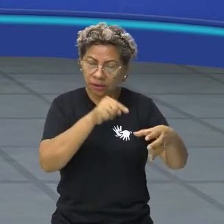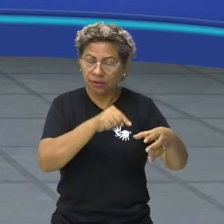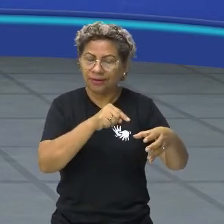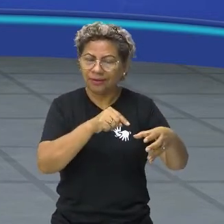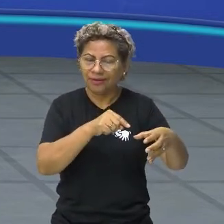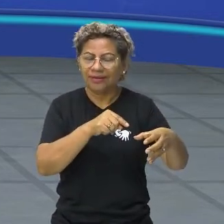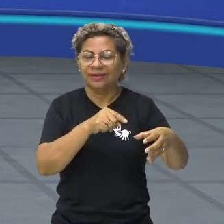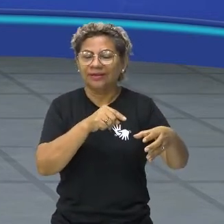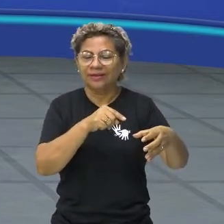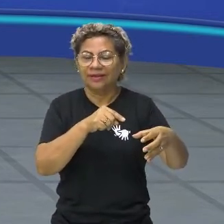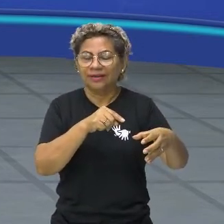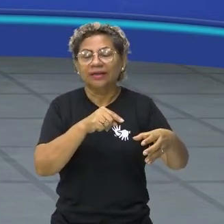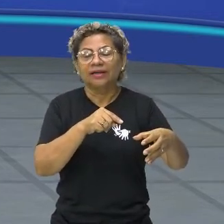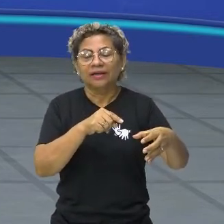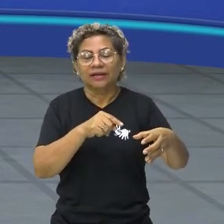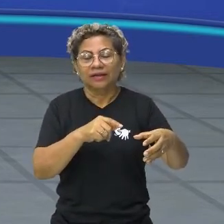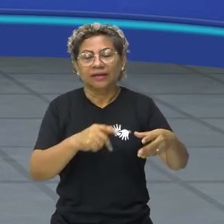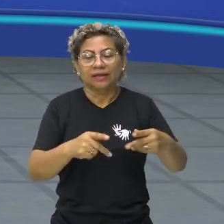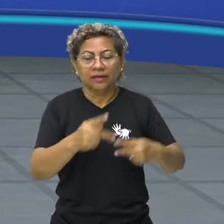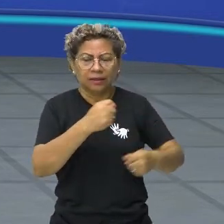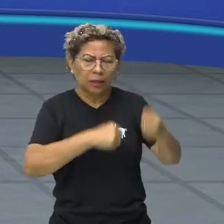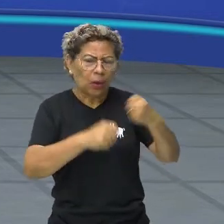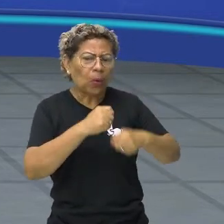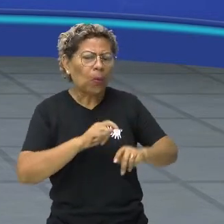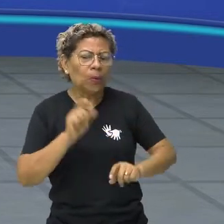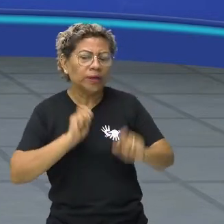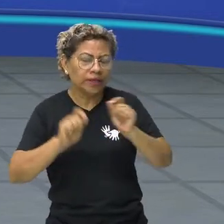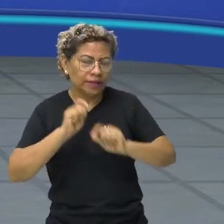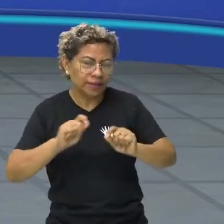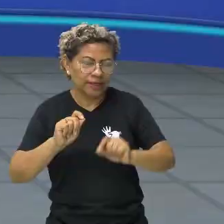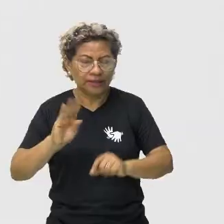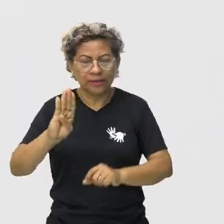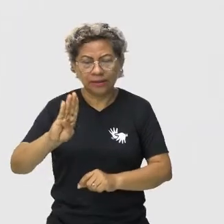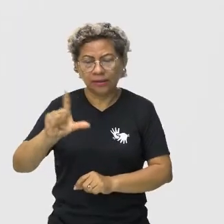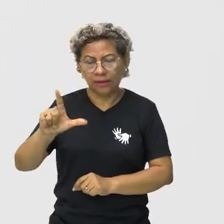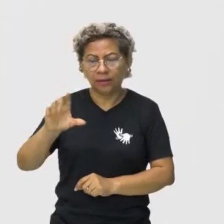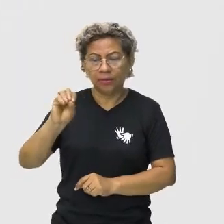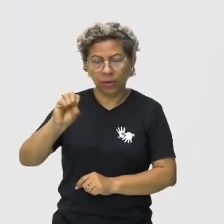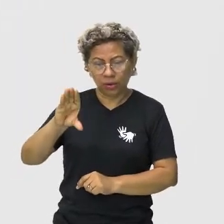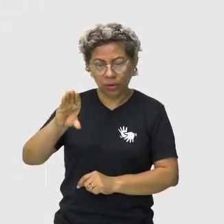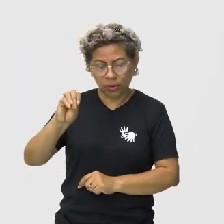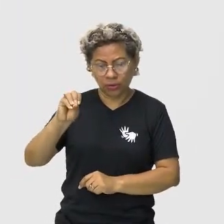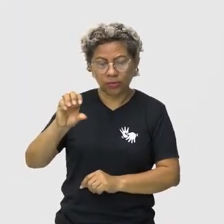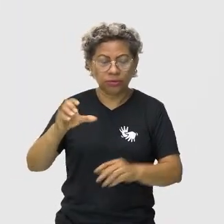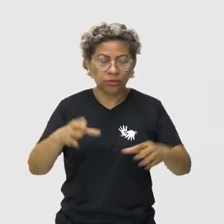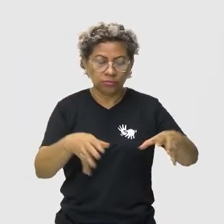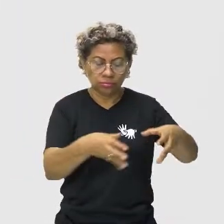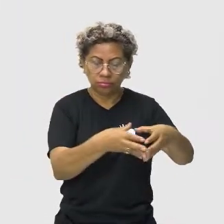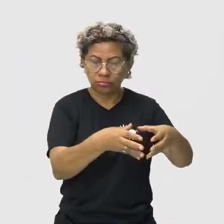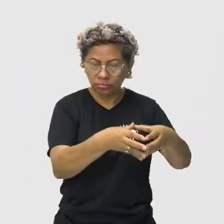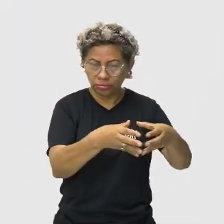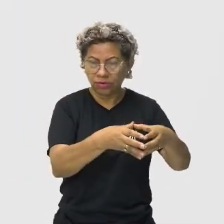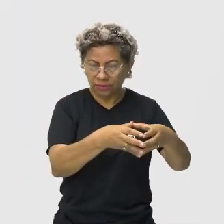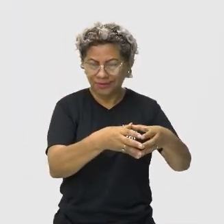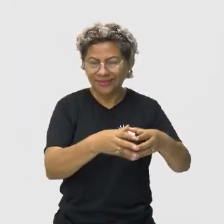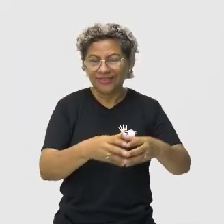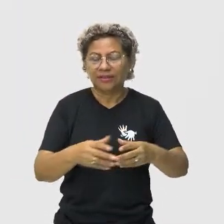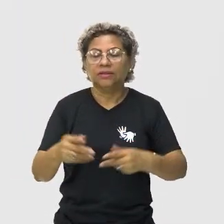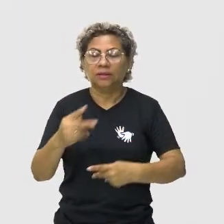econômicos. Mas o que que vai ser, professor, esses blocos econômicos? Olha só, os blocos econômicos, gente, vão